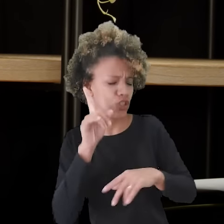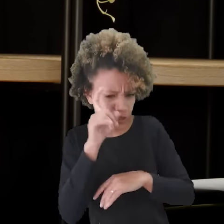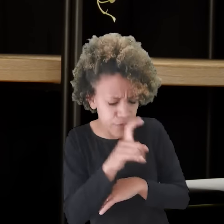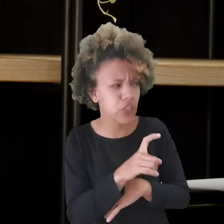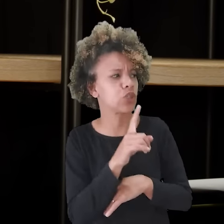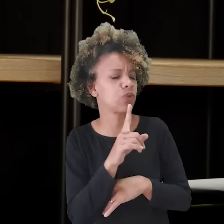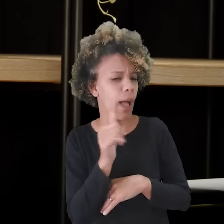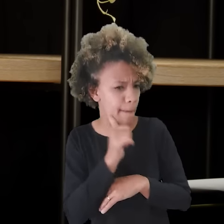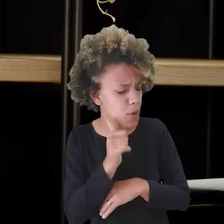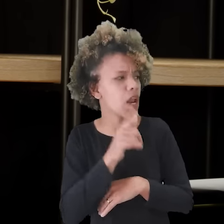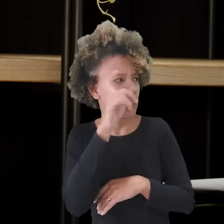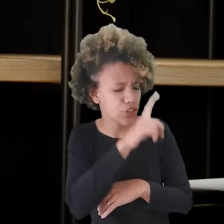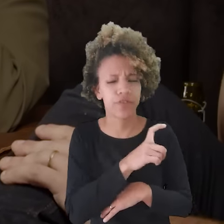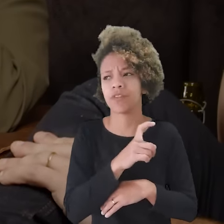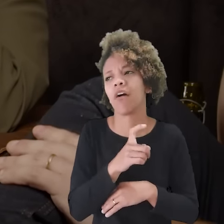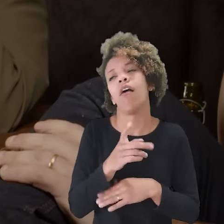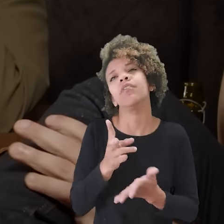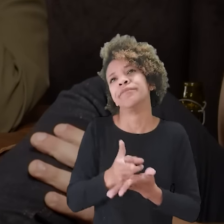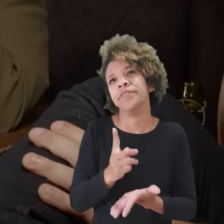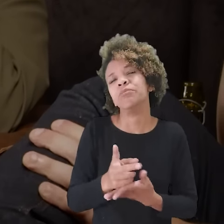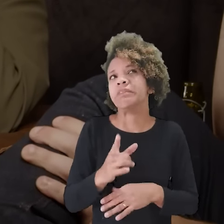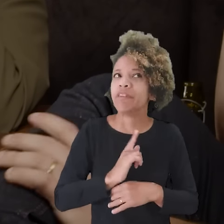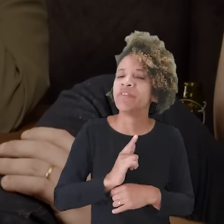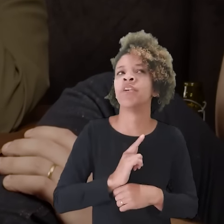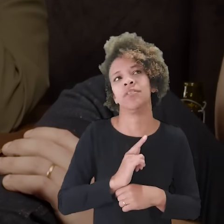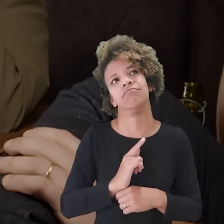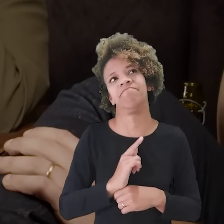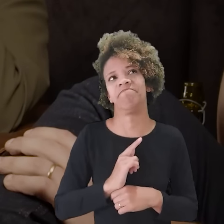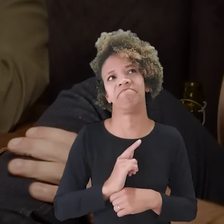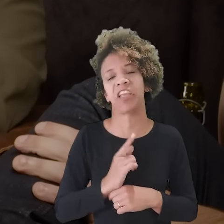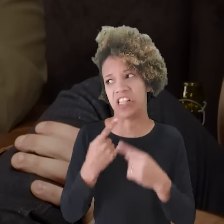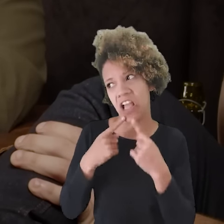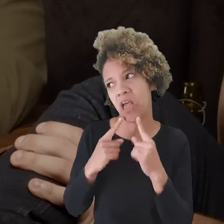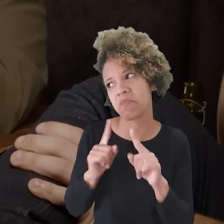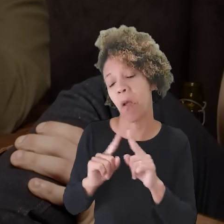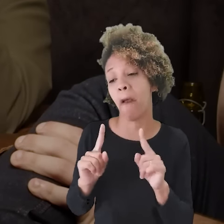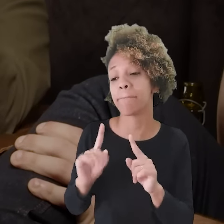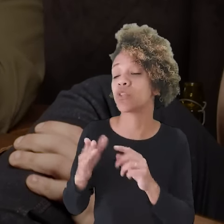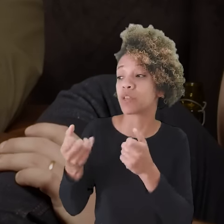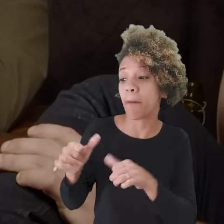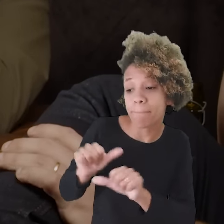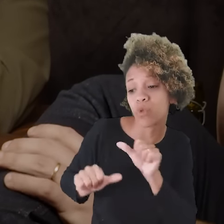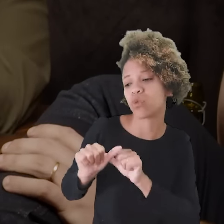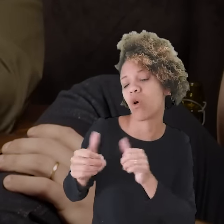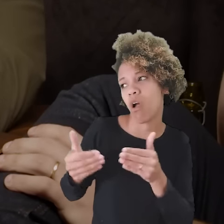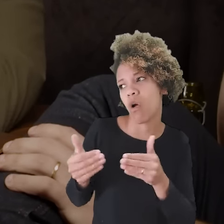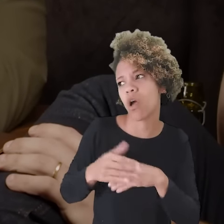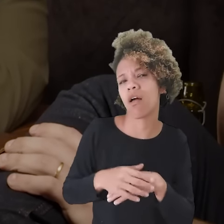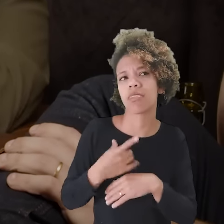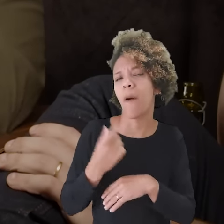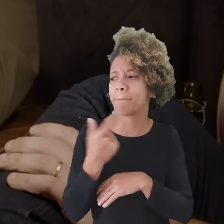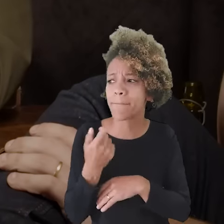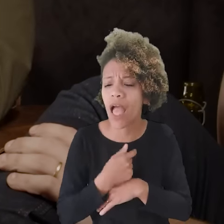é difícil a mulherada é difícil é cara é sempre teve essa essa reclamação Mas é uma Como eu disse já mudou agora já a pessoa não